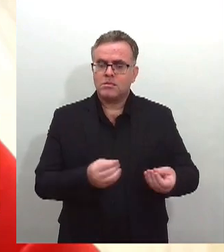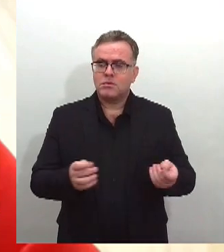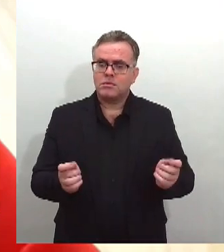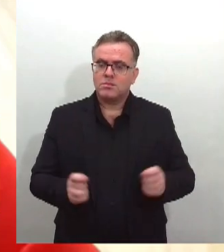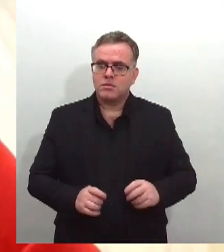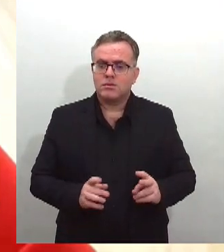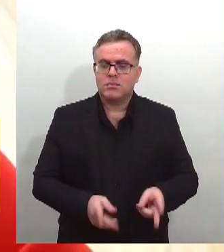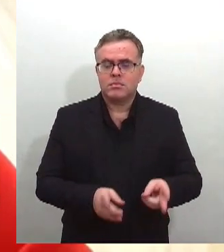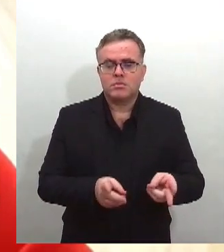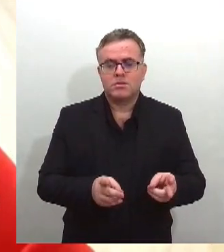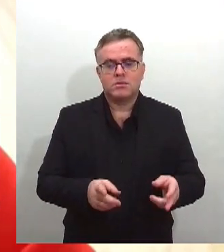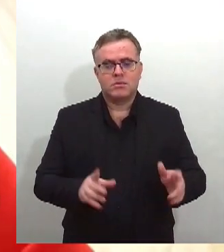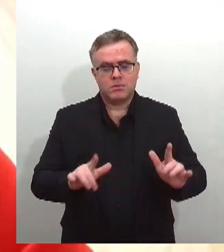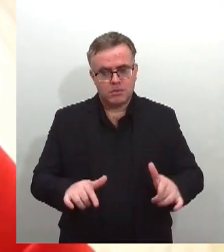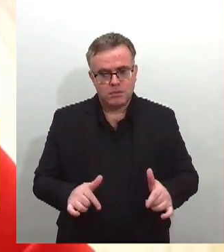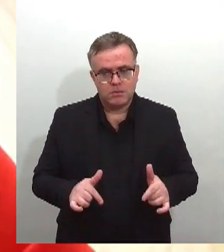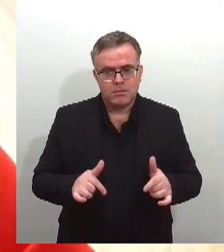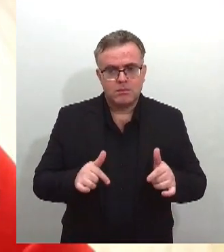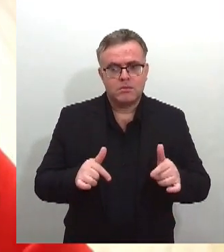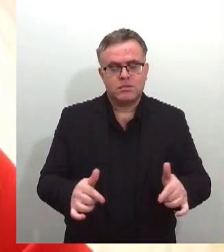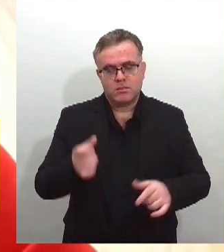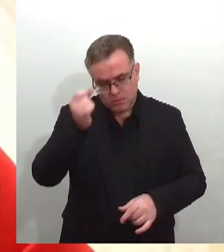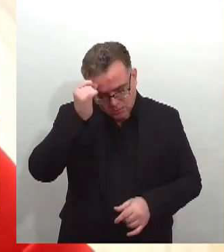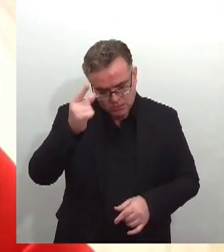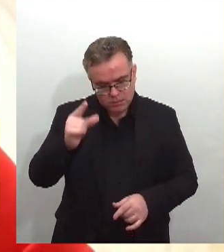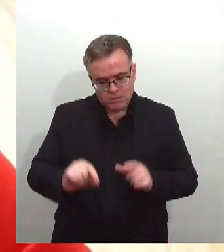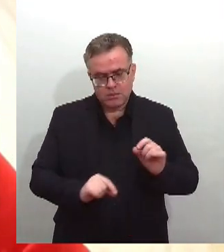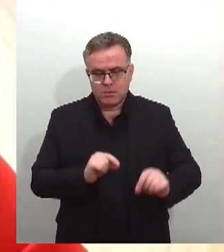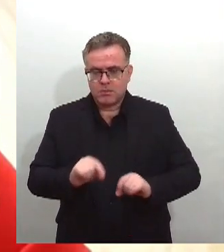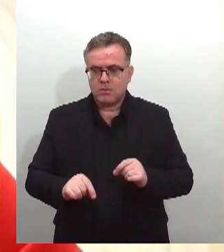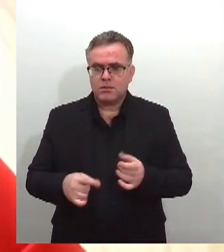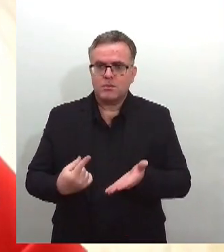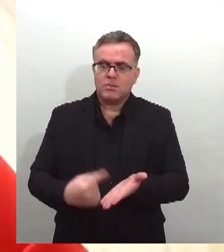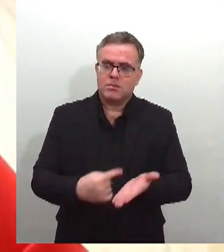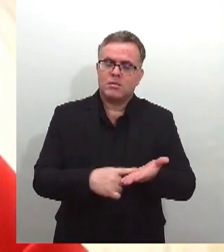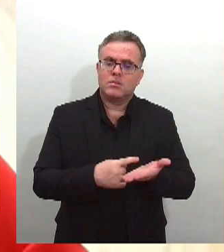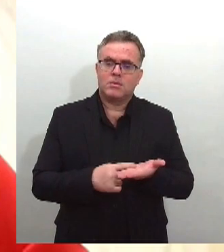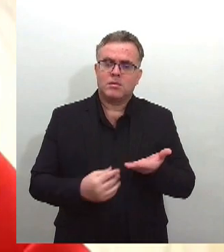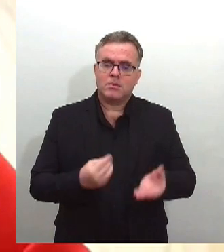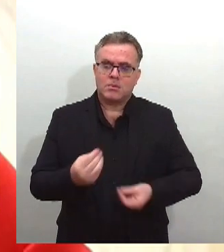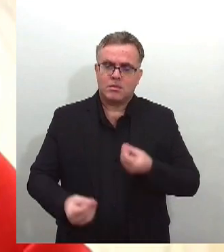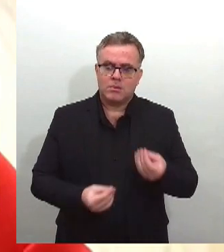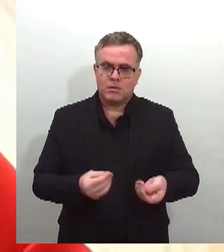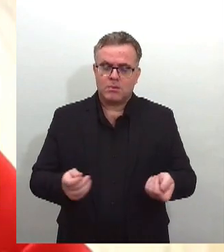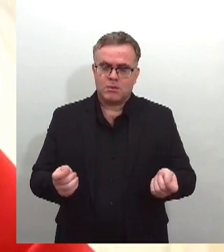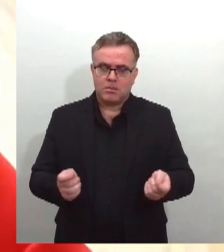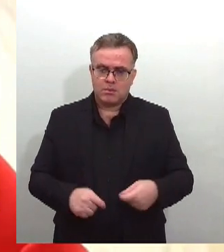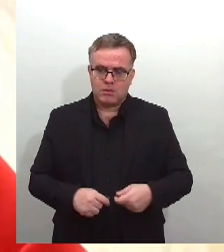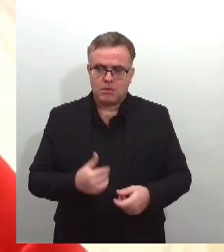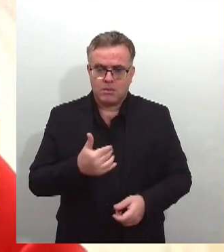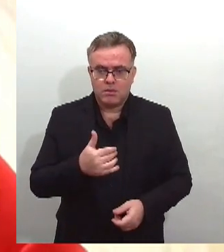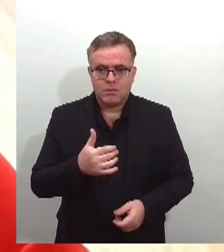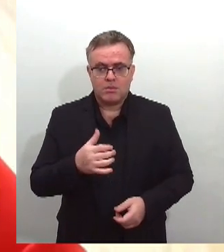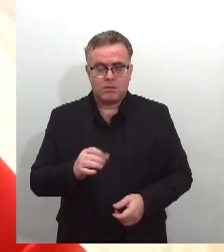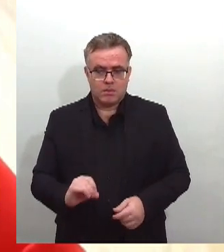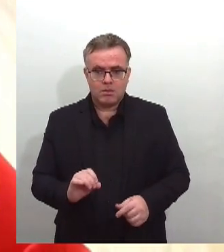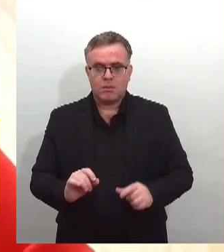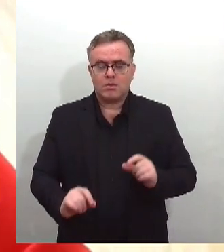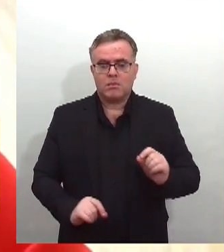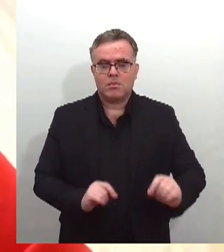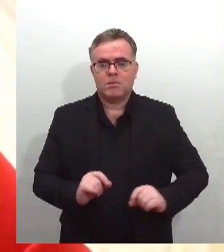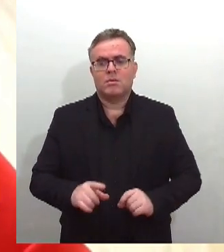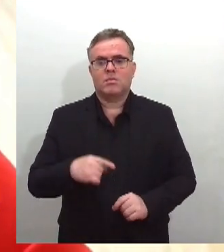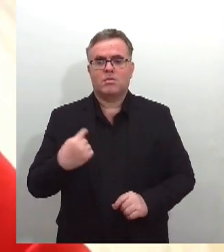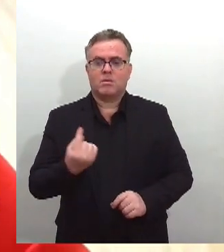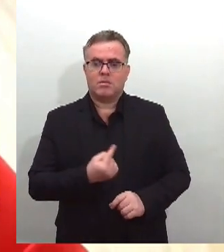ideia. Ontem nós inauguramos Dores, com Dores já são 10 CRAs funcionando no estado de Sergipe. Nós temos mais 20